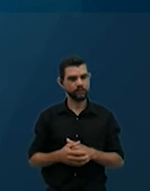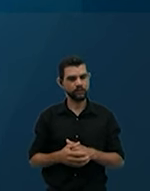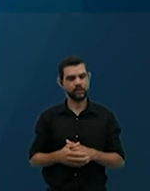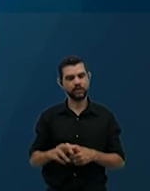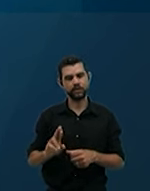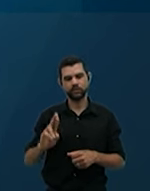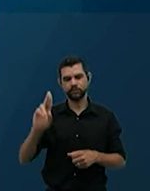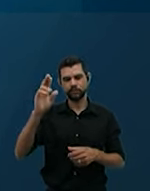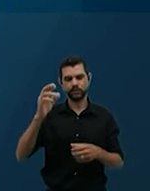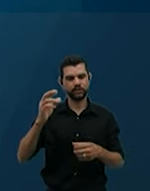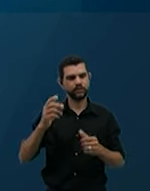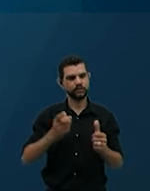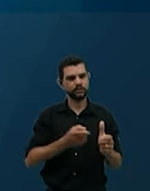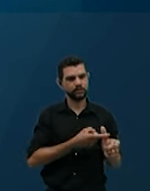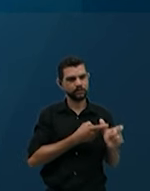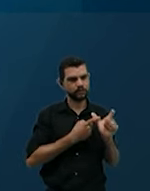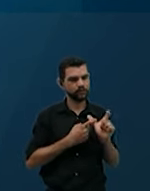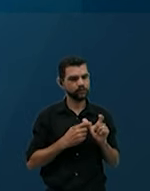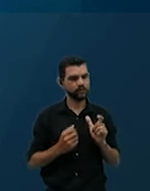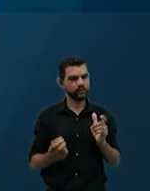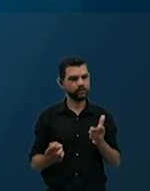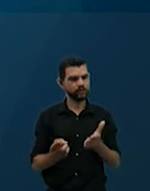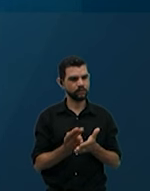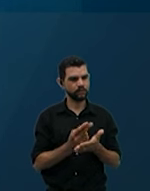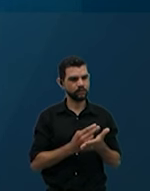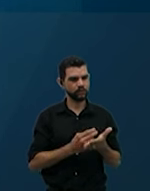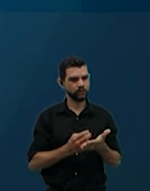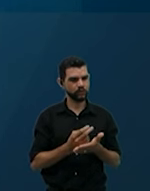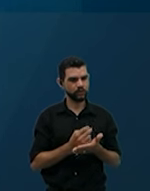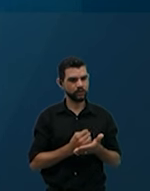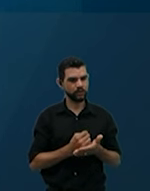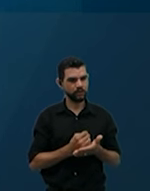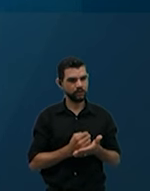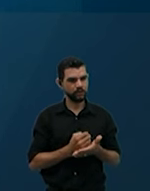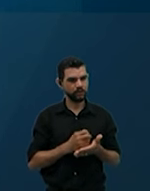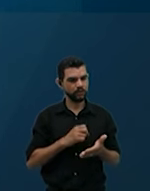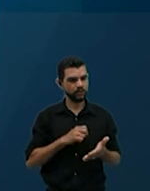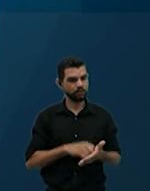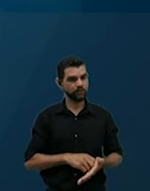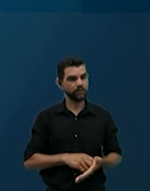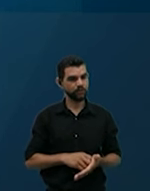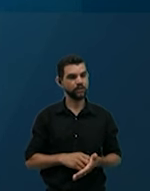previsto pelo próprio Código Tributário Nacional, cujo status